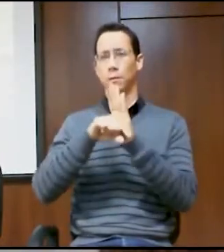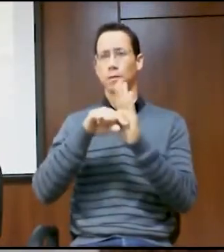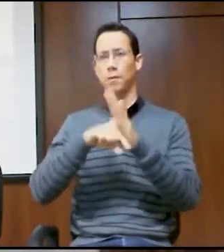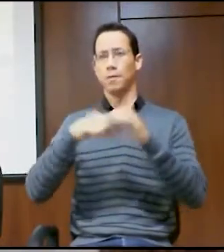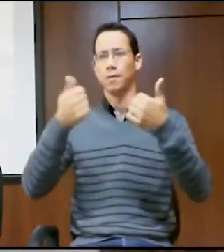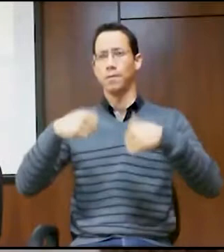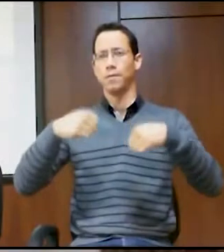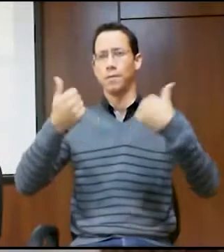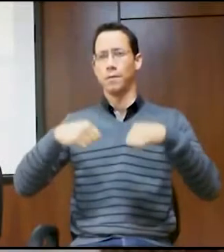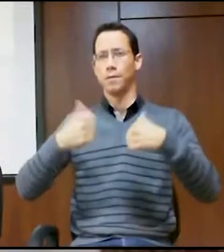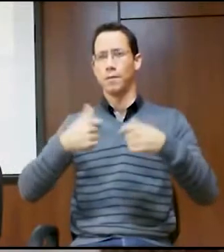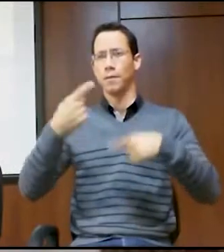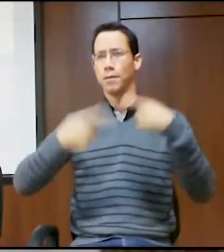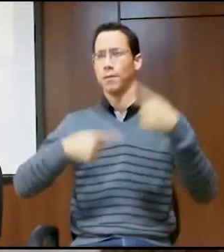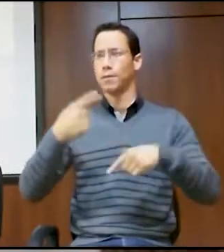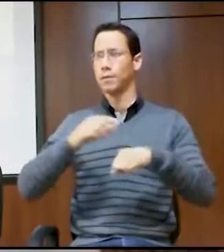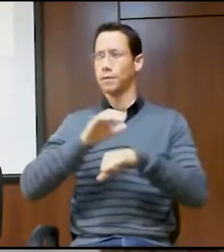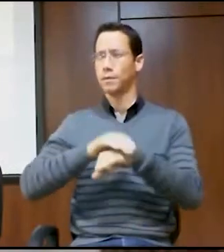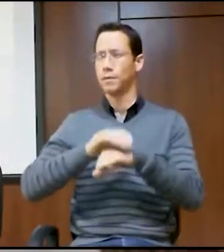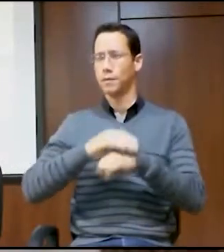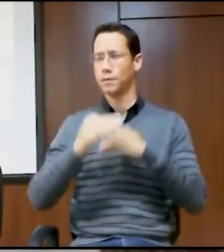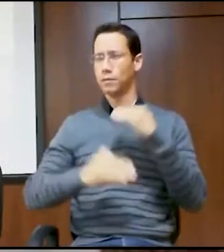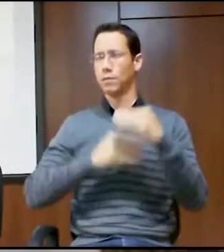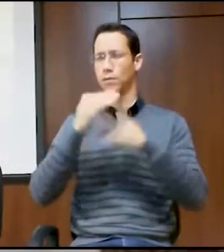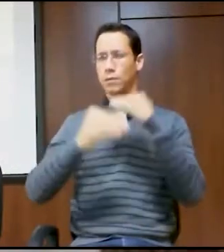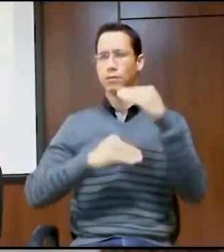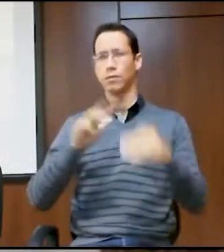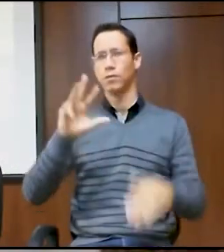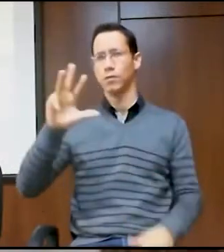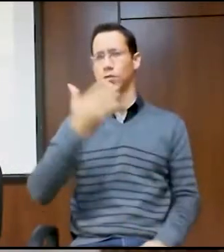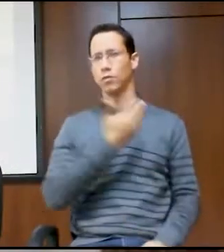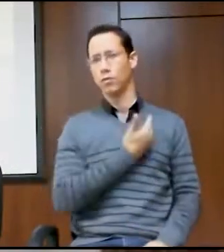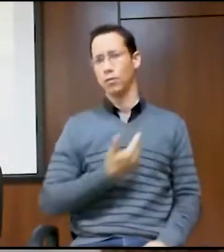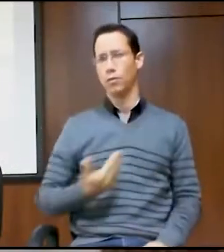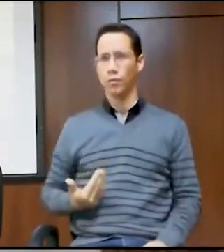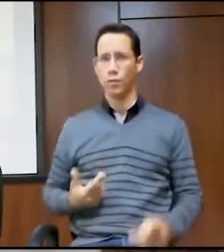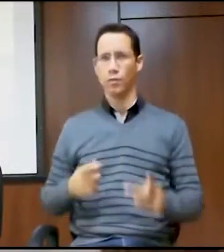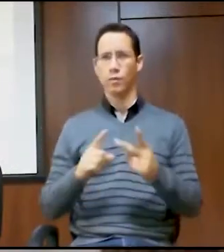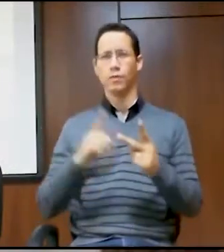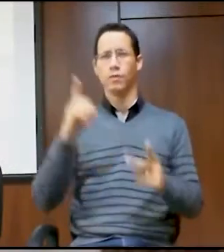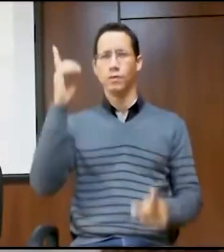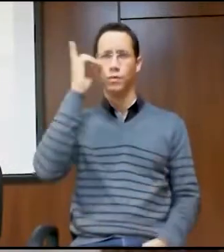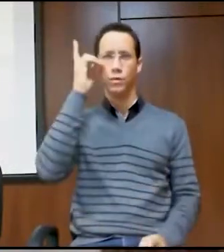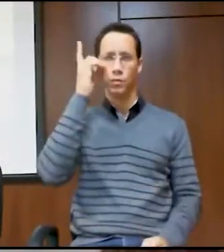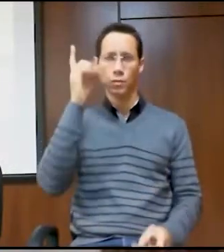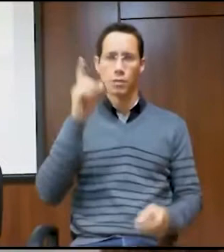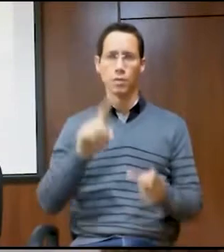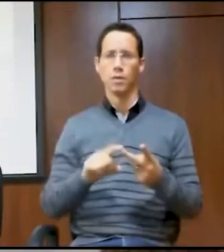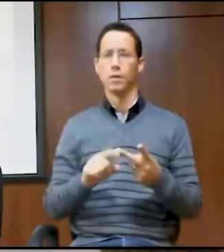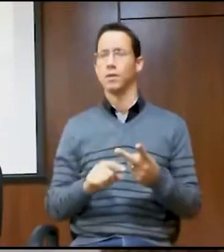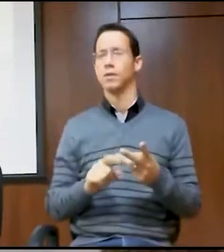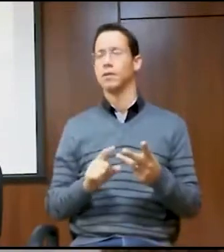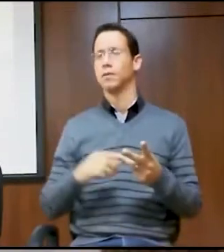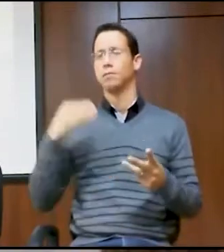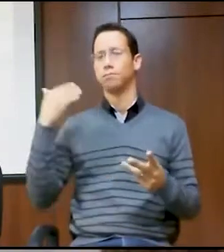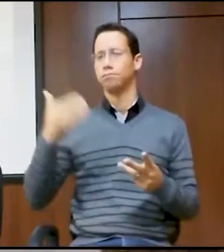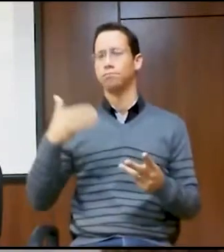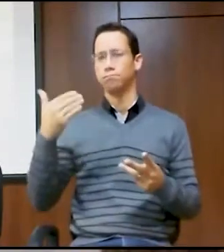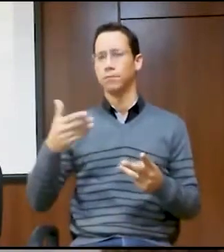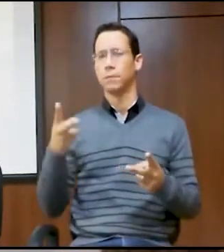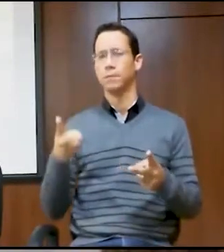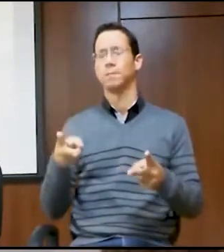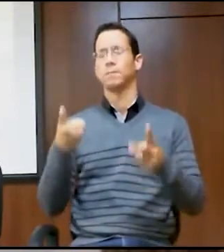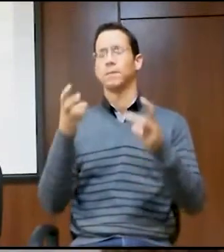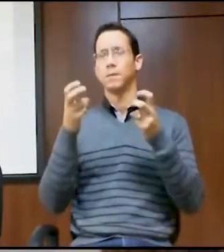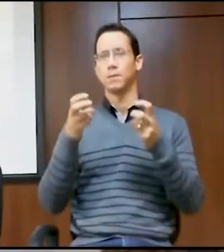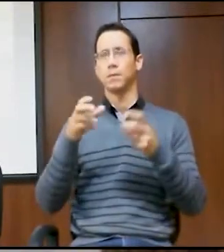as políticas que foram desenvolvidas do governo Lula, do governo Dilma, né? A gente começa a perceber um movimento